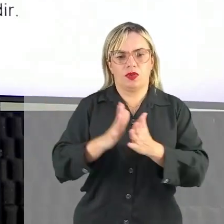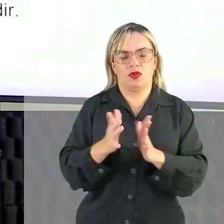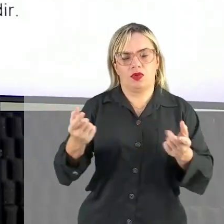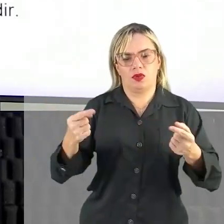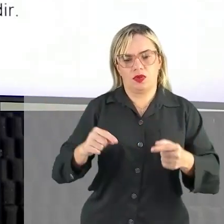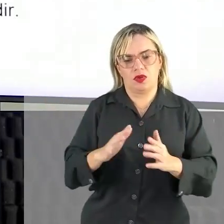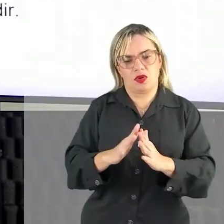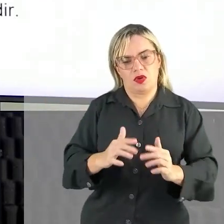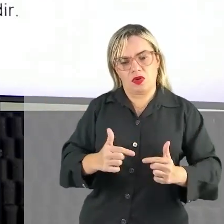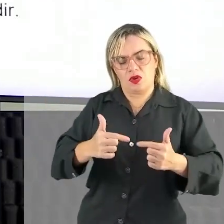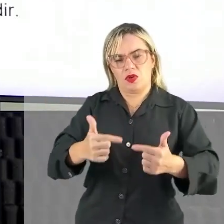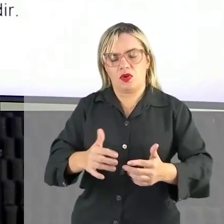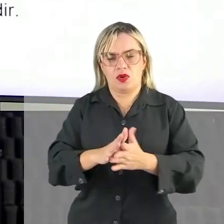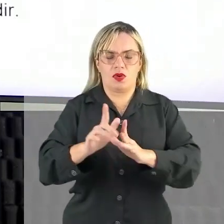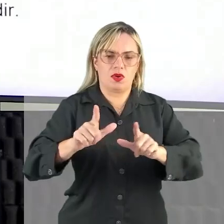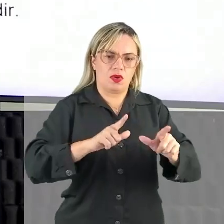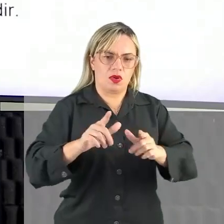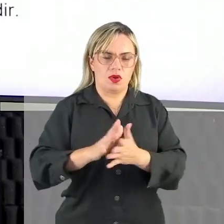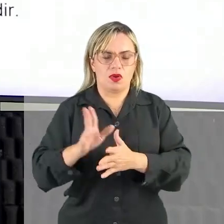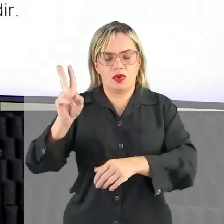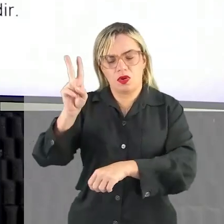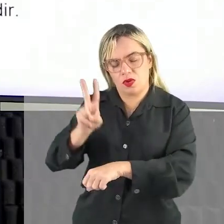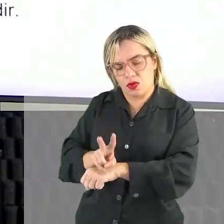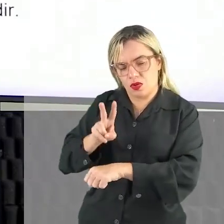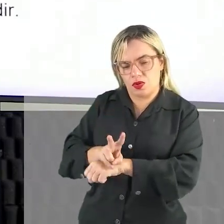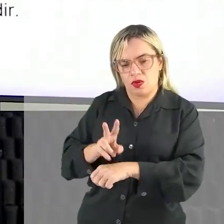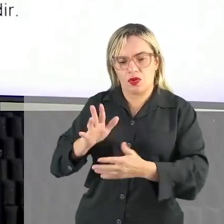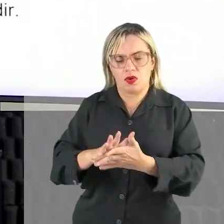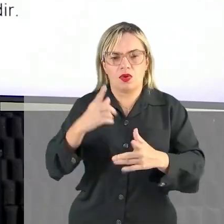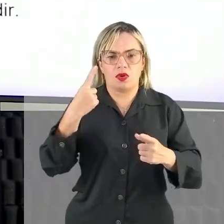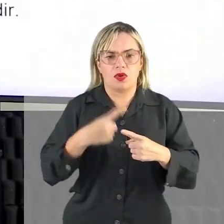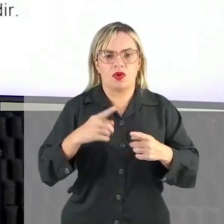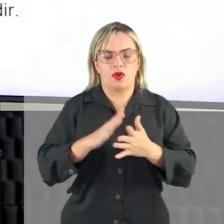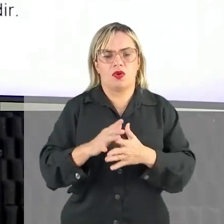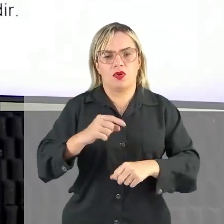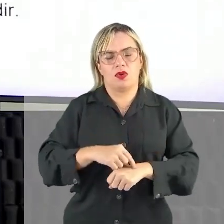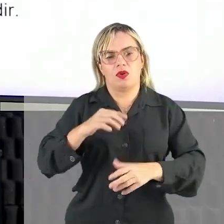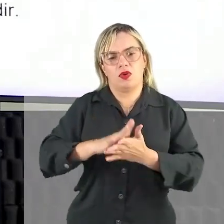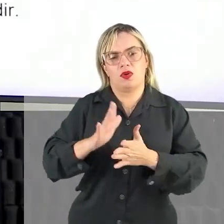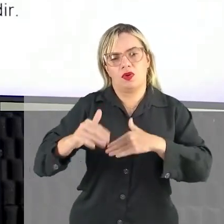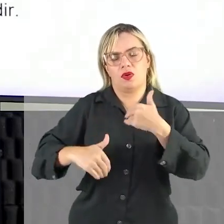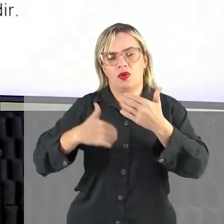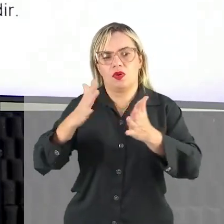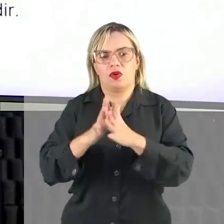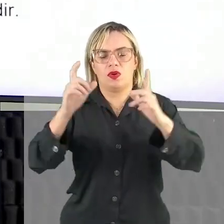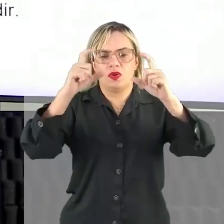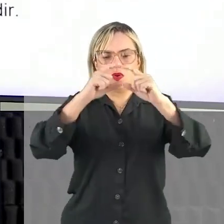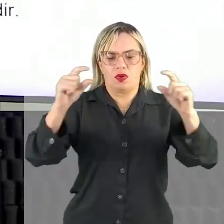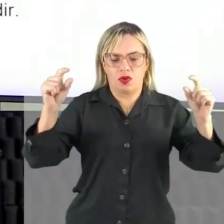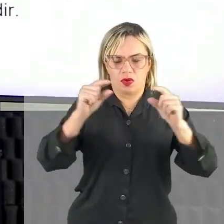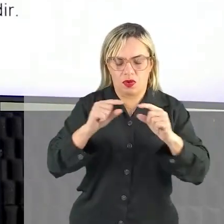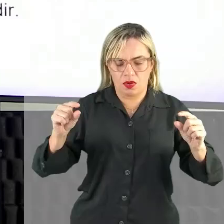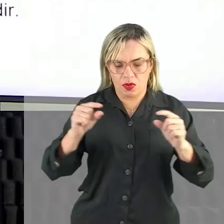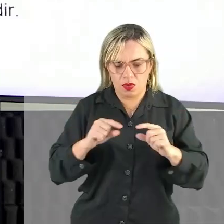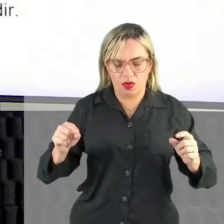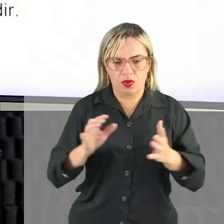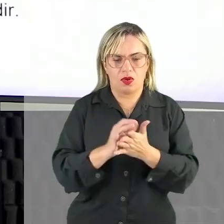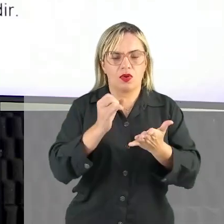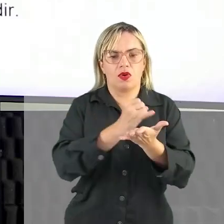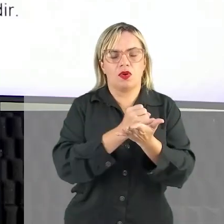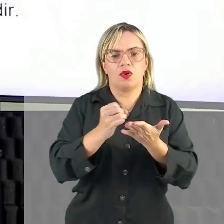enfrentamento trabalho de cuidados por quê no momento em que você constrói as suas frases iniciais de cada